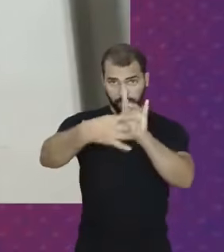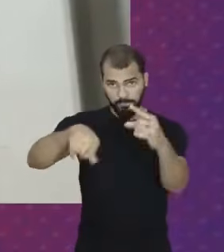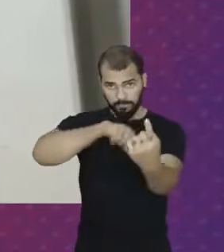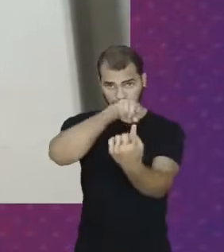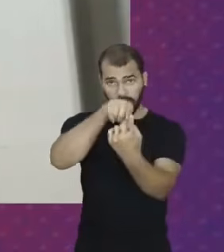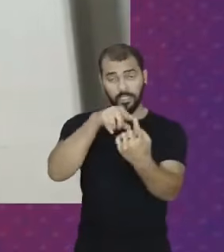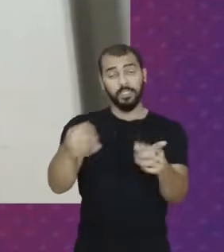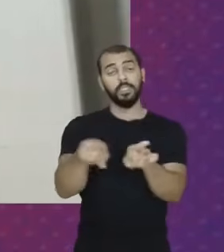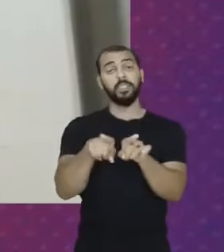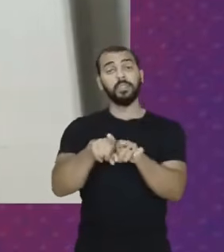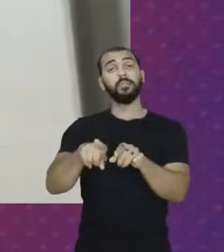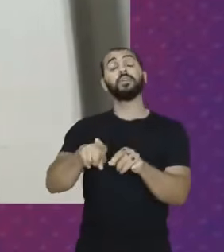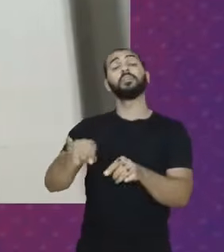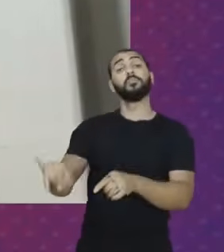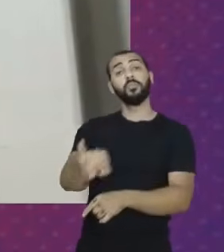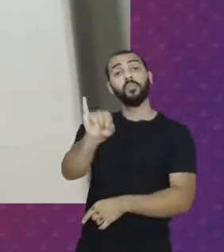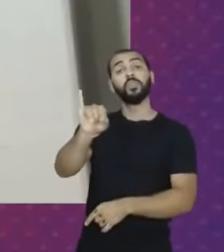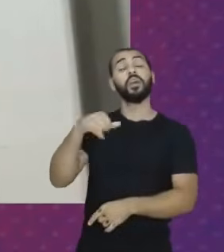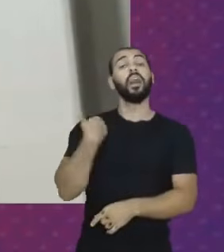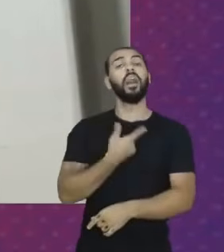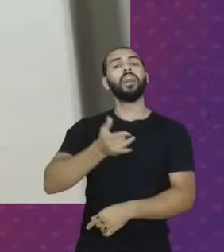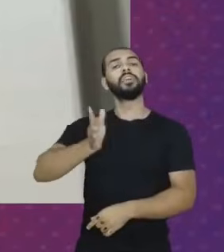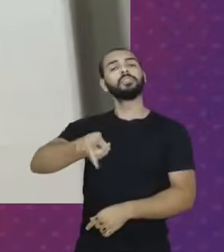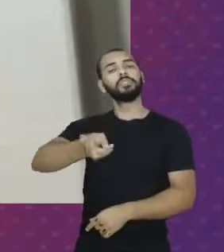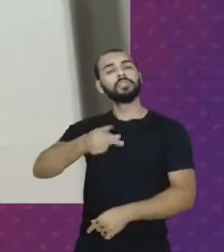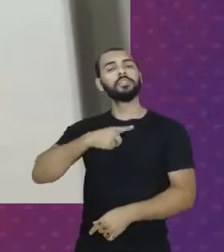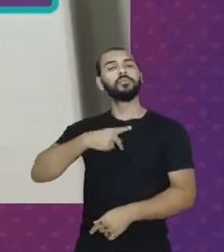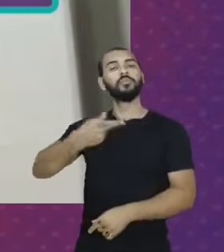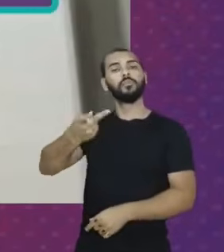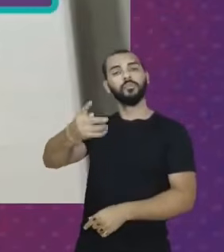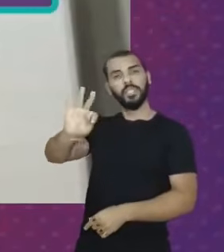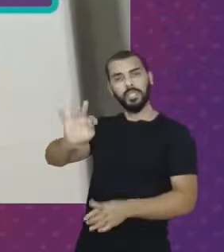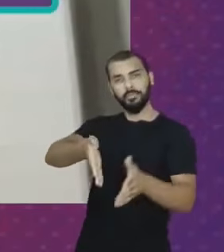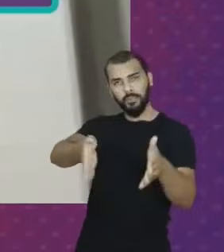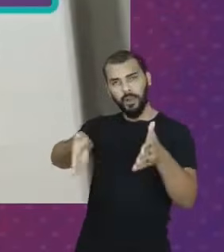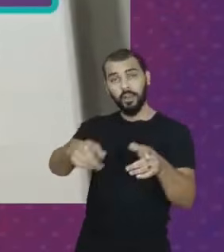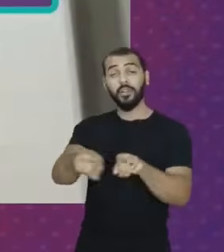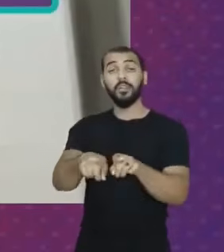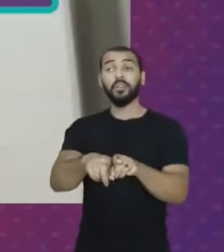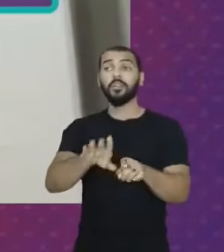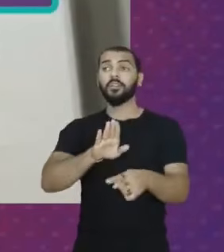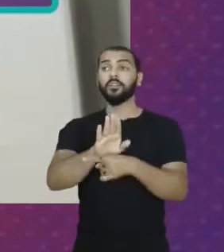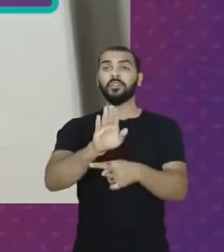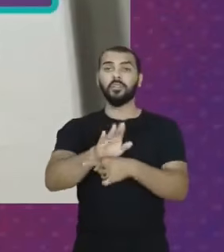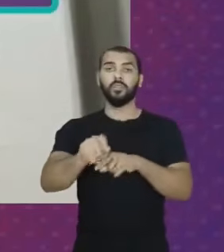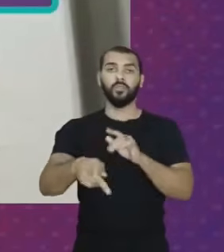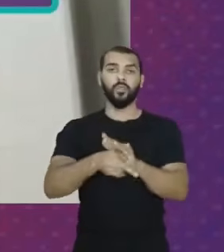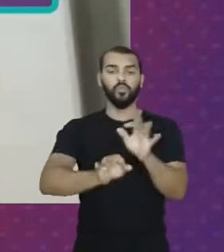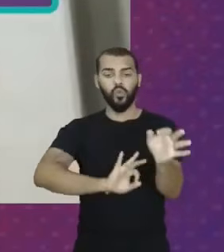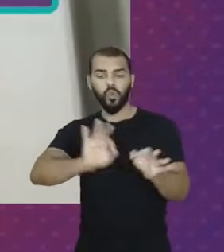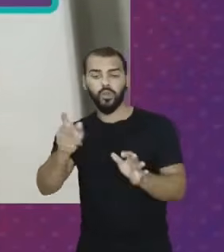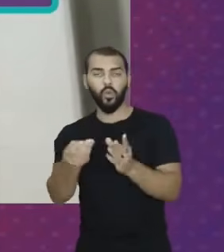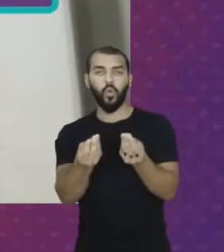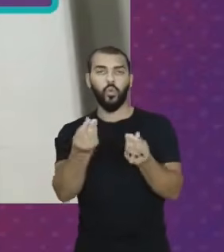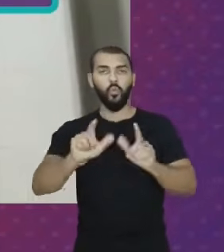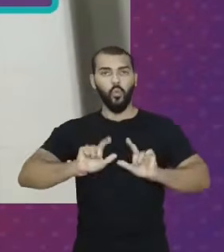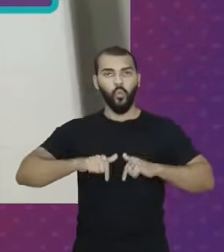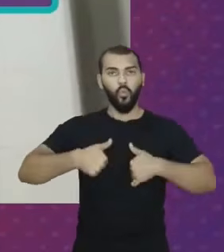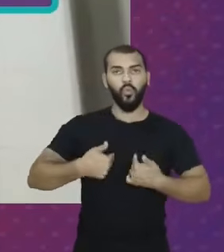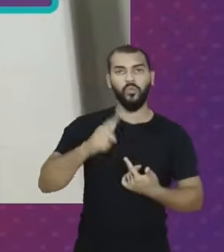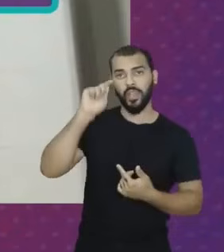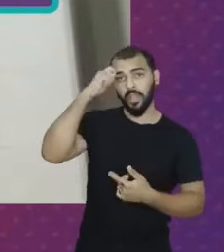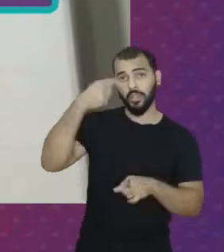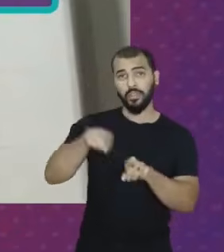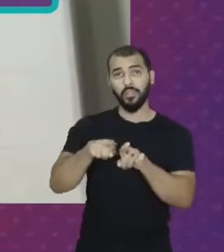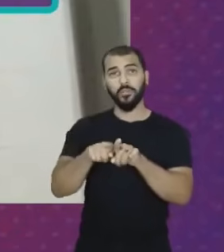Outro ponto importante quando nós temos um mandato petista é ajudar na organização do movimento negro, das